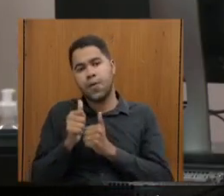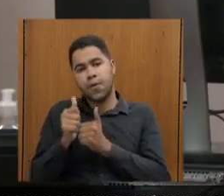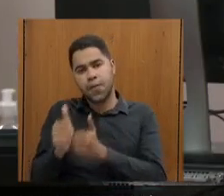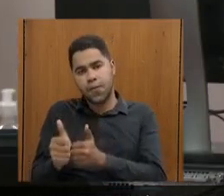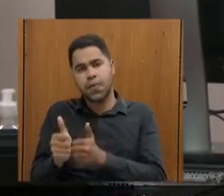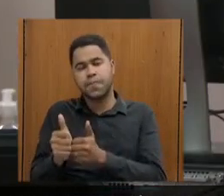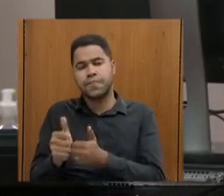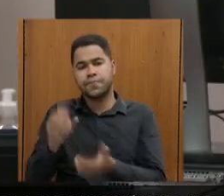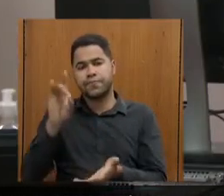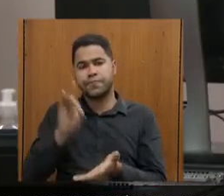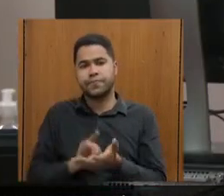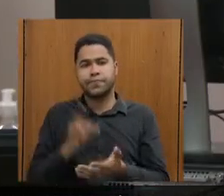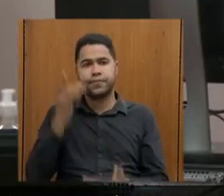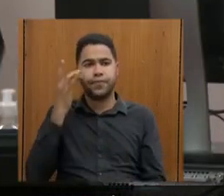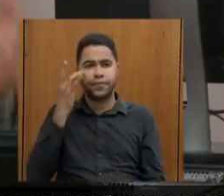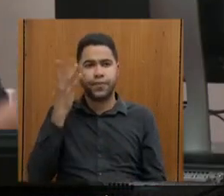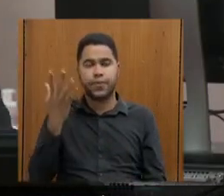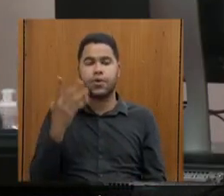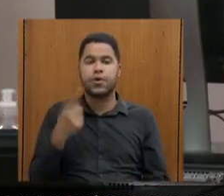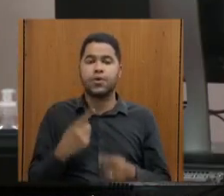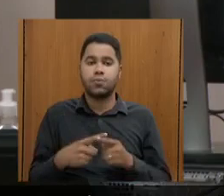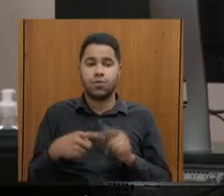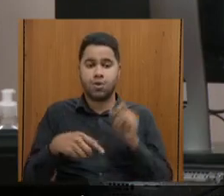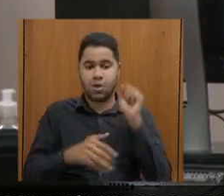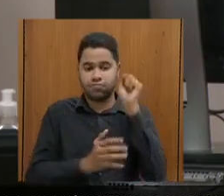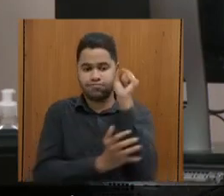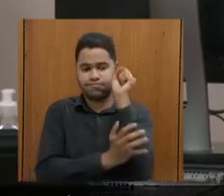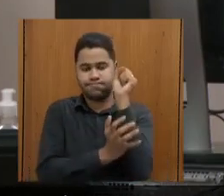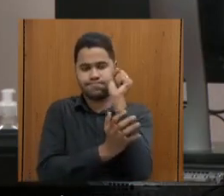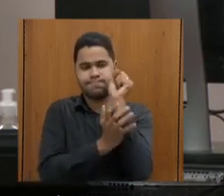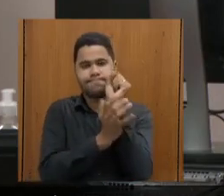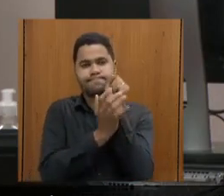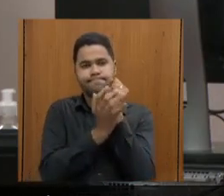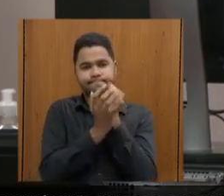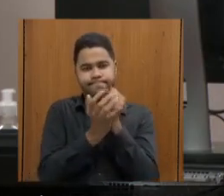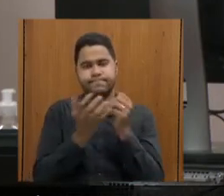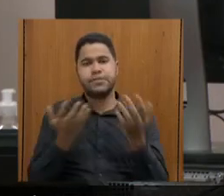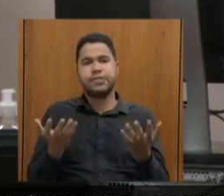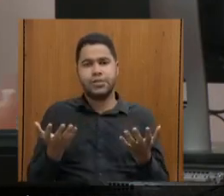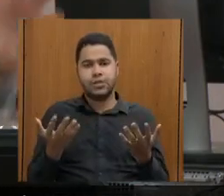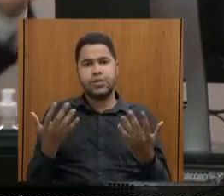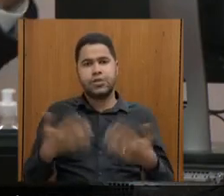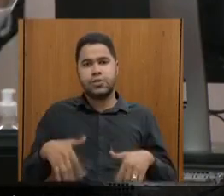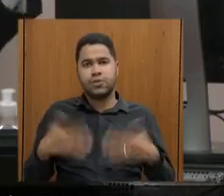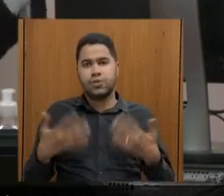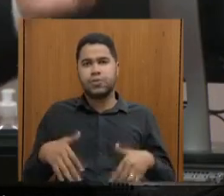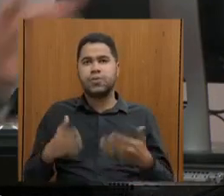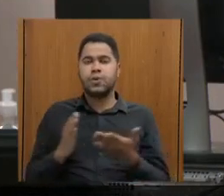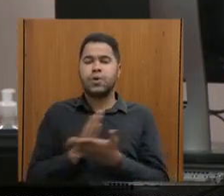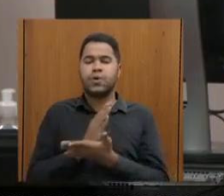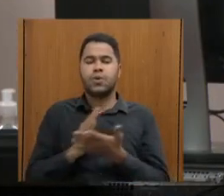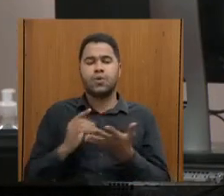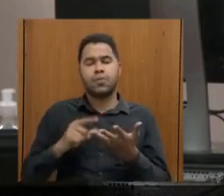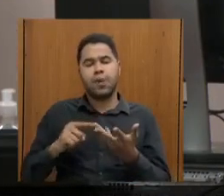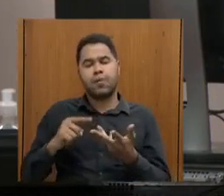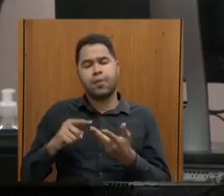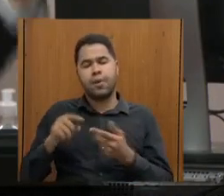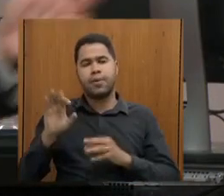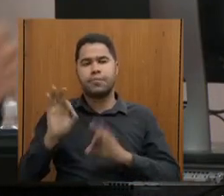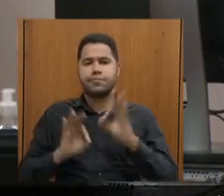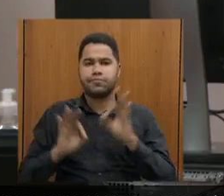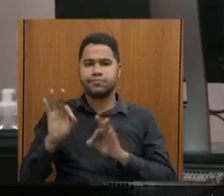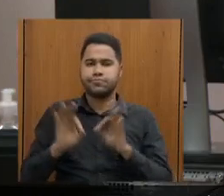isso aí para poder realmente facilitar porque a burocracia ela tem sido aí e Infernal são alguns pequenos ajustes